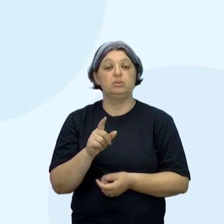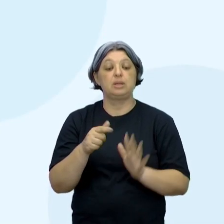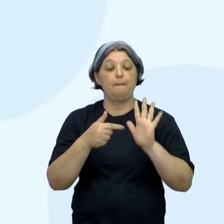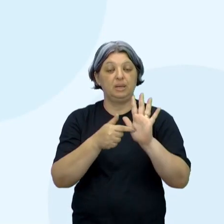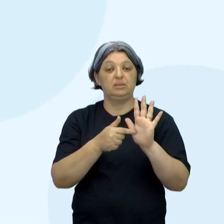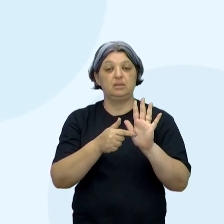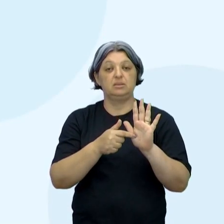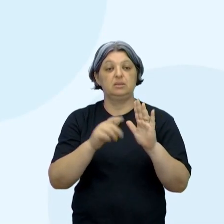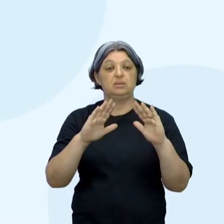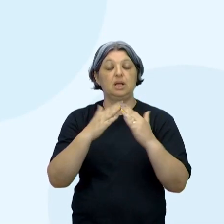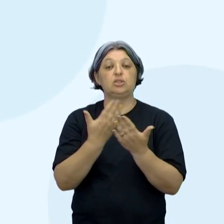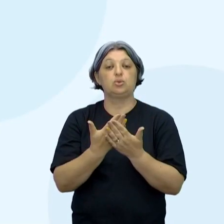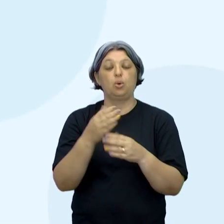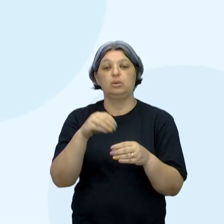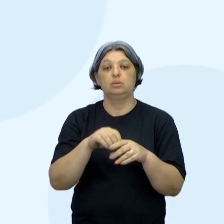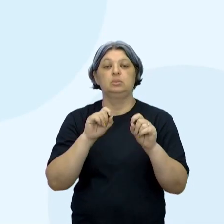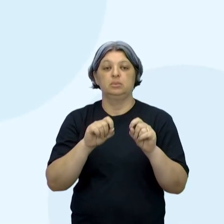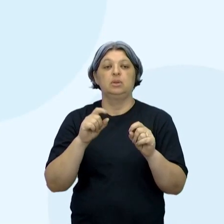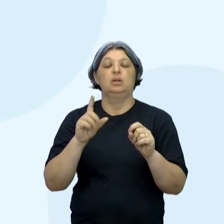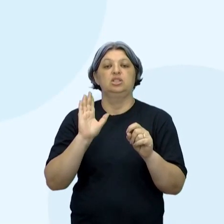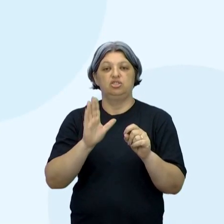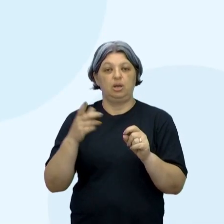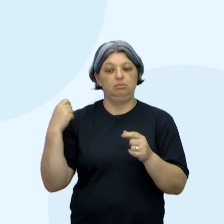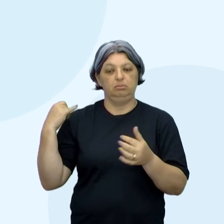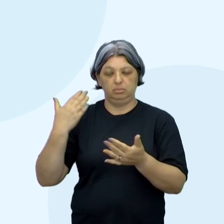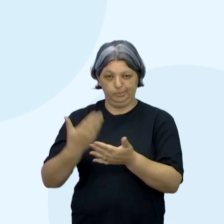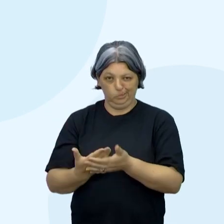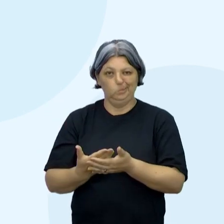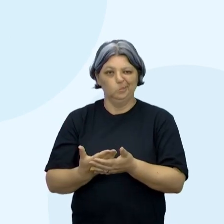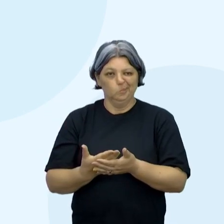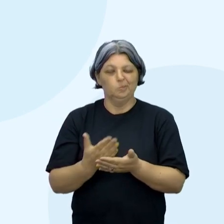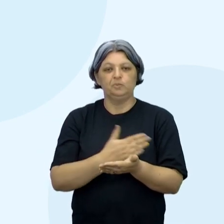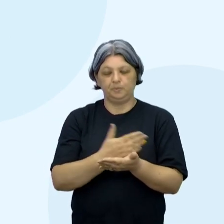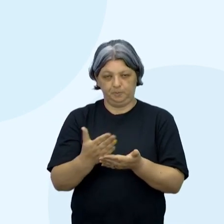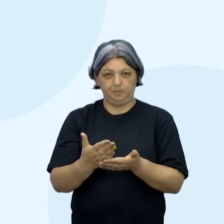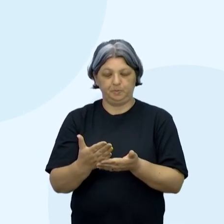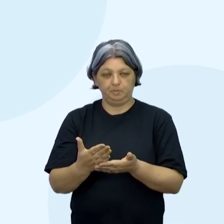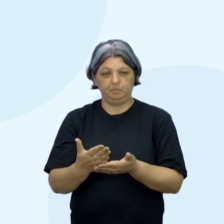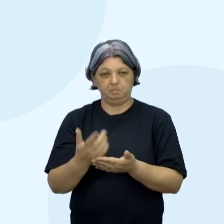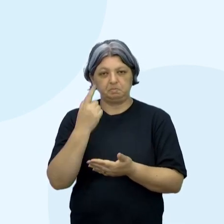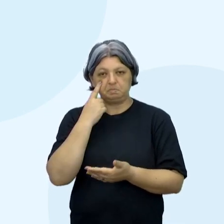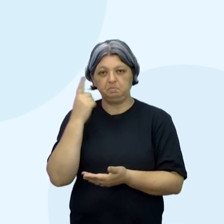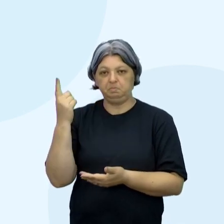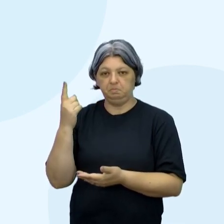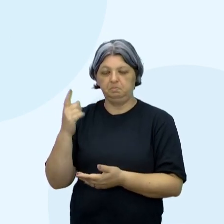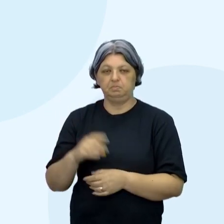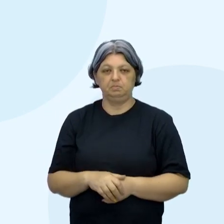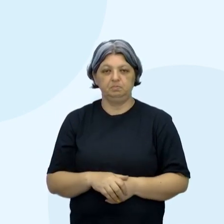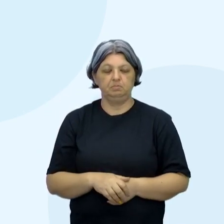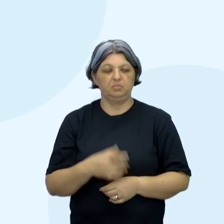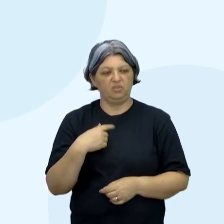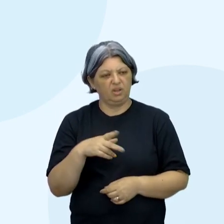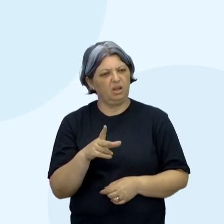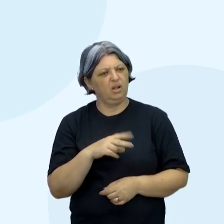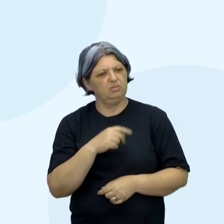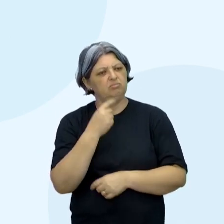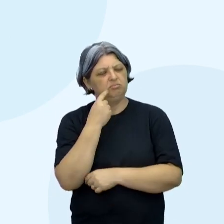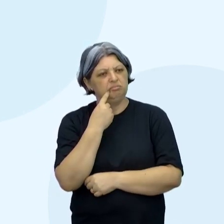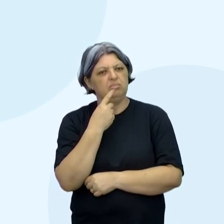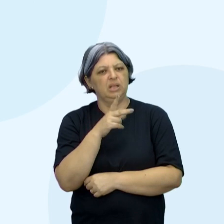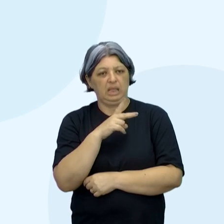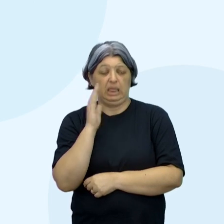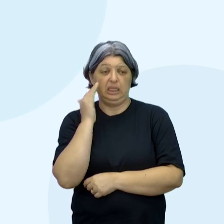Então, diante de tudo isso que a gente já introduziu aqui, eu gosto de fazer essa introdução para deixá-los assim, puxa, eu já entendi o que